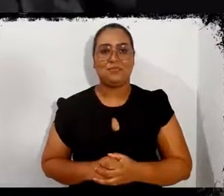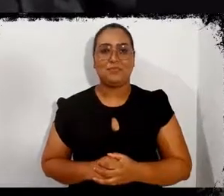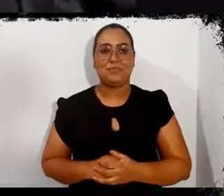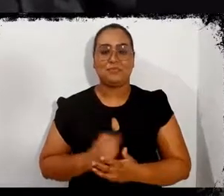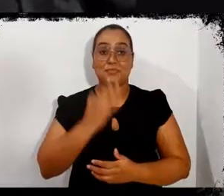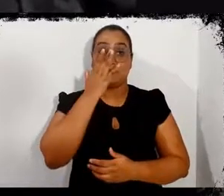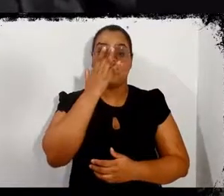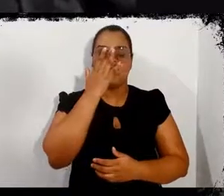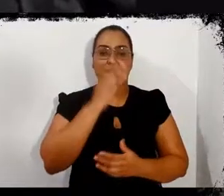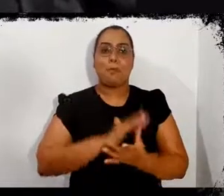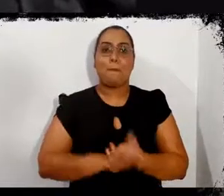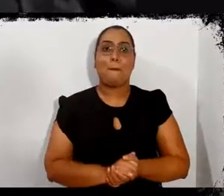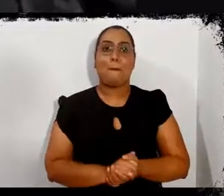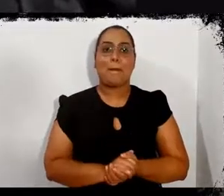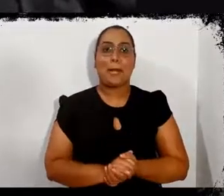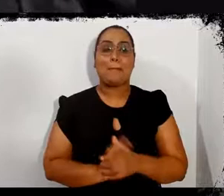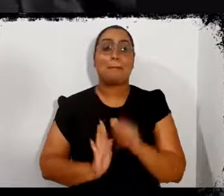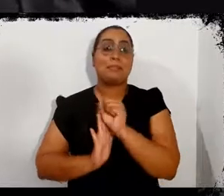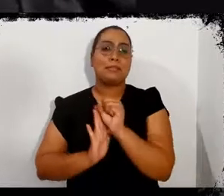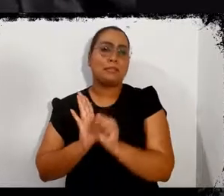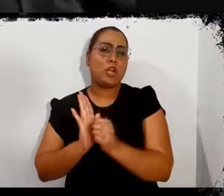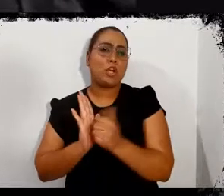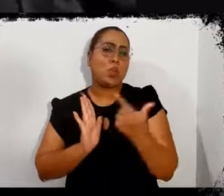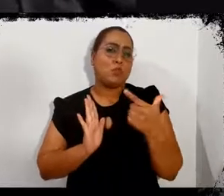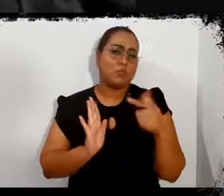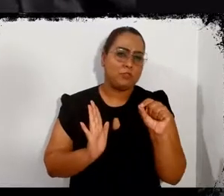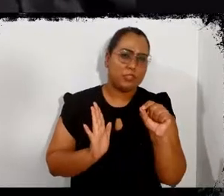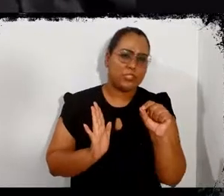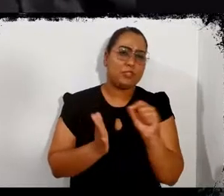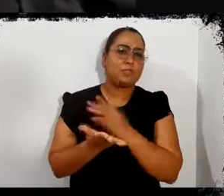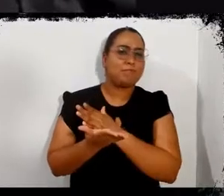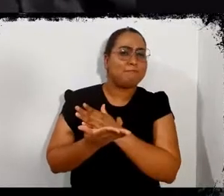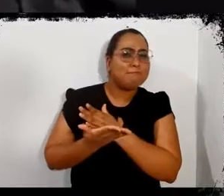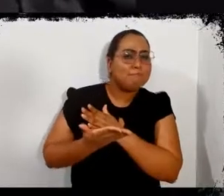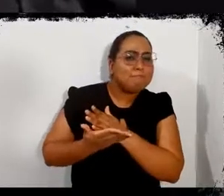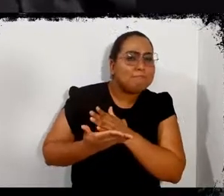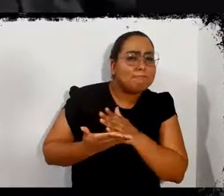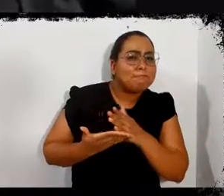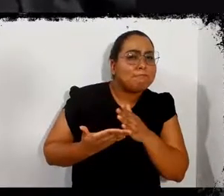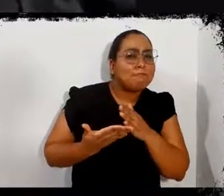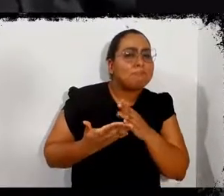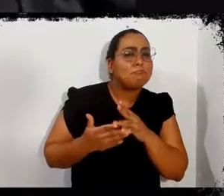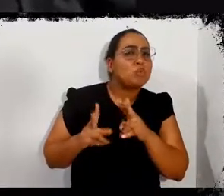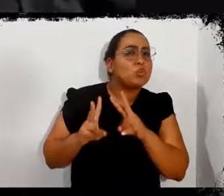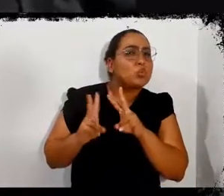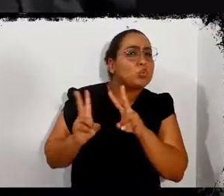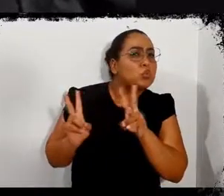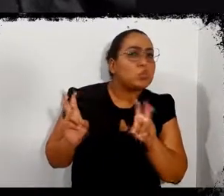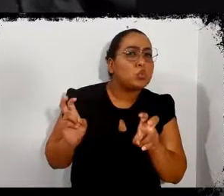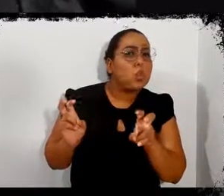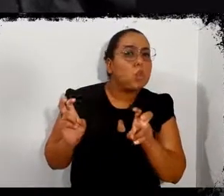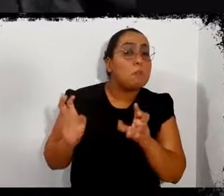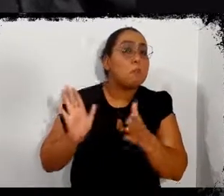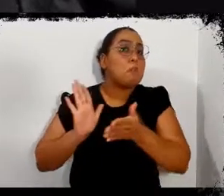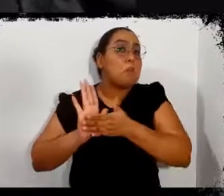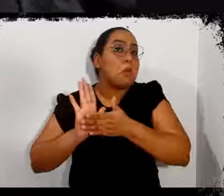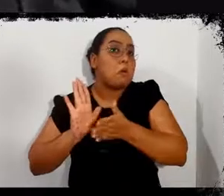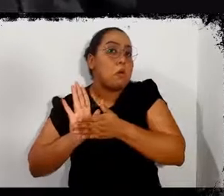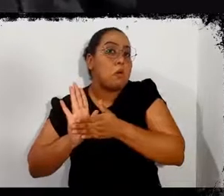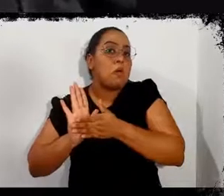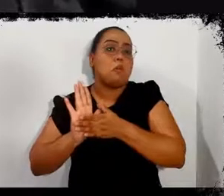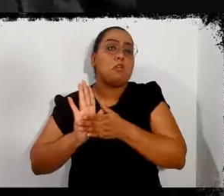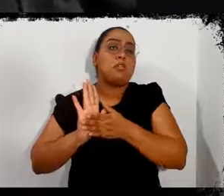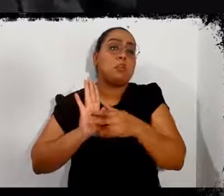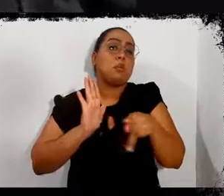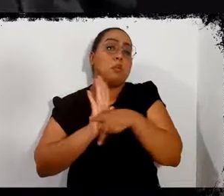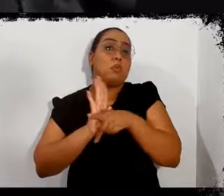tentou-se compreender o simbolismo expresso nos sonhos, na literatura e na criação artística em